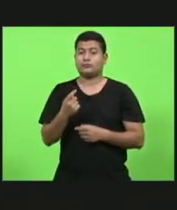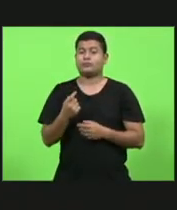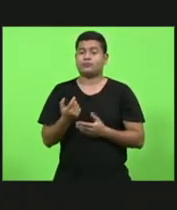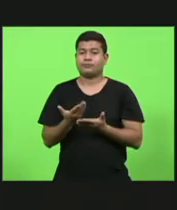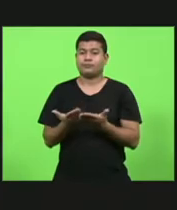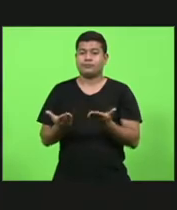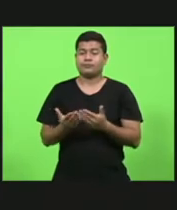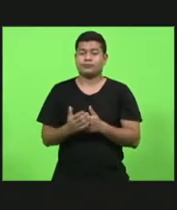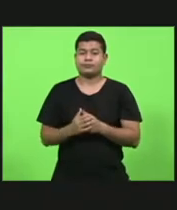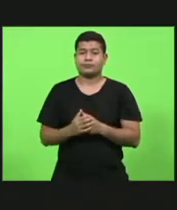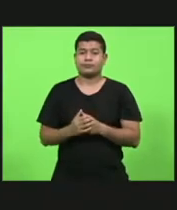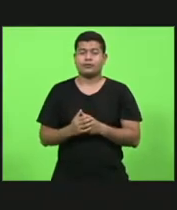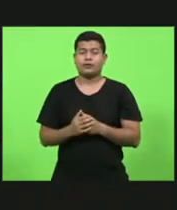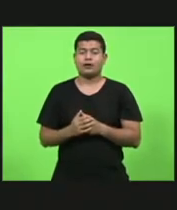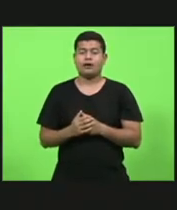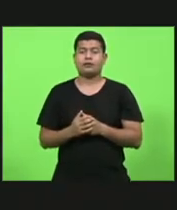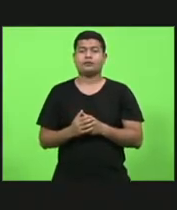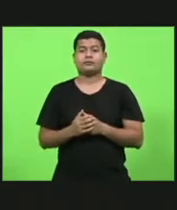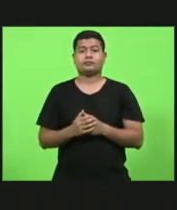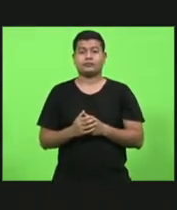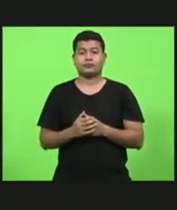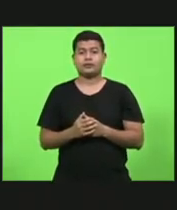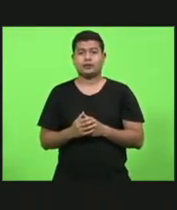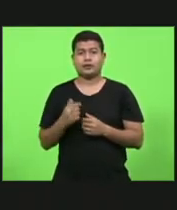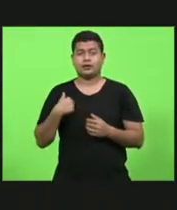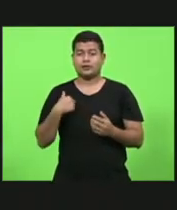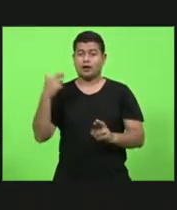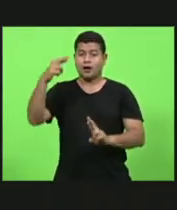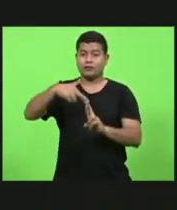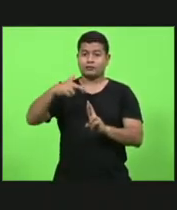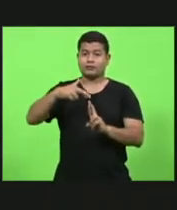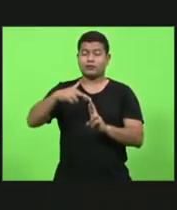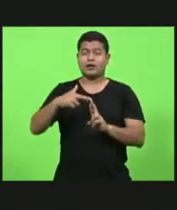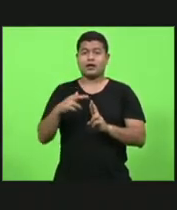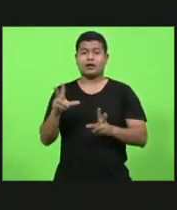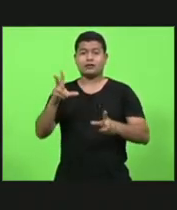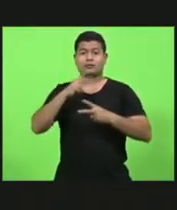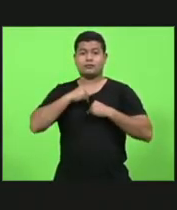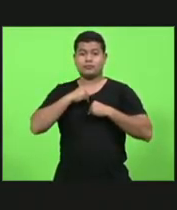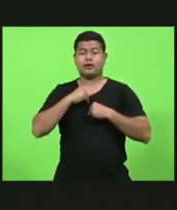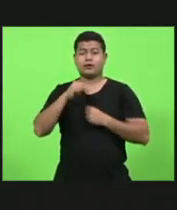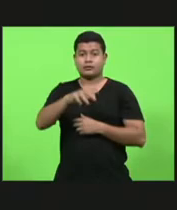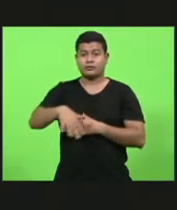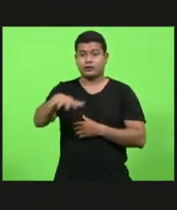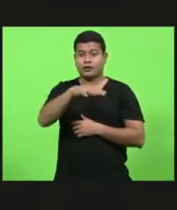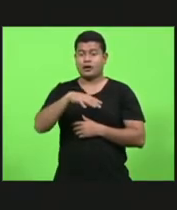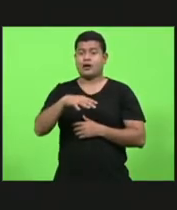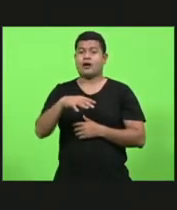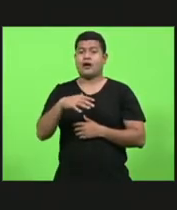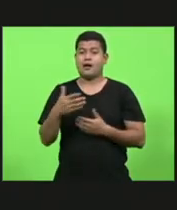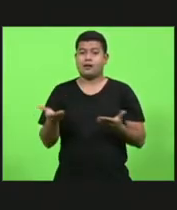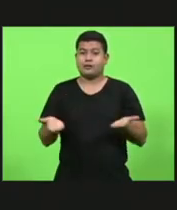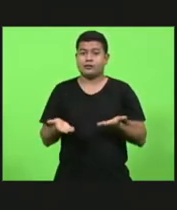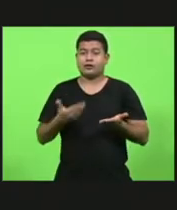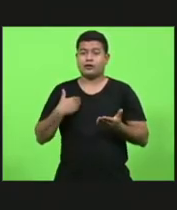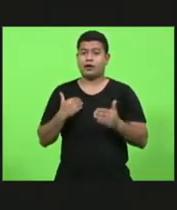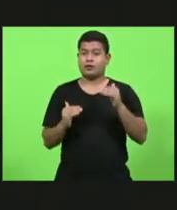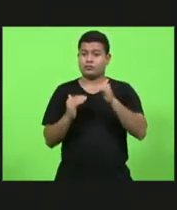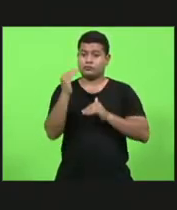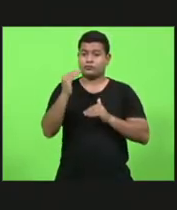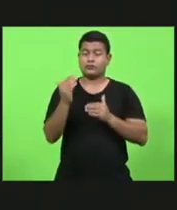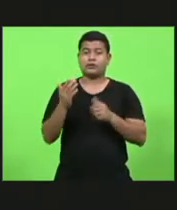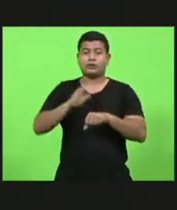público. Diante do exposto, referente à análise de mérito no âmbito desse colegiado, divirjo do parecer do relator